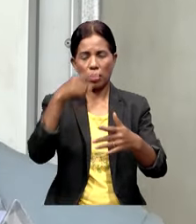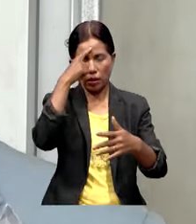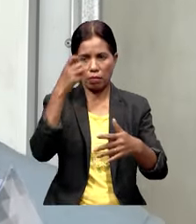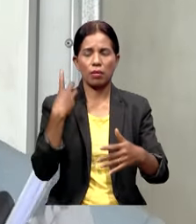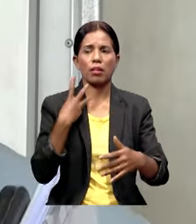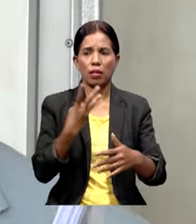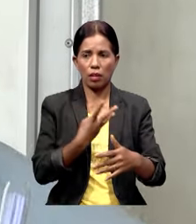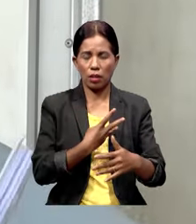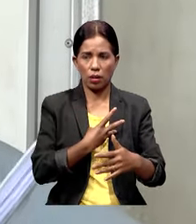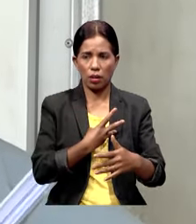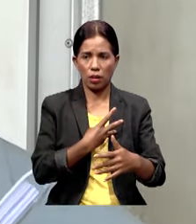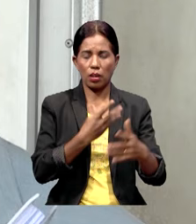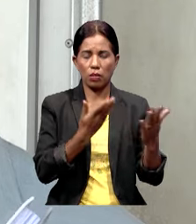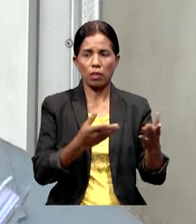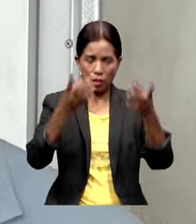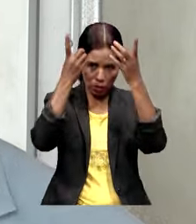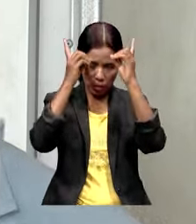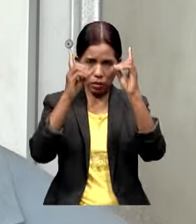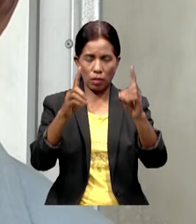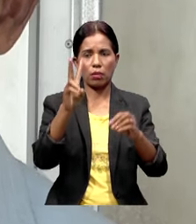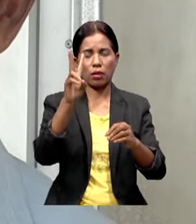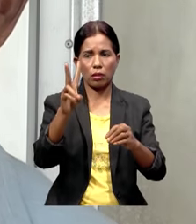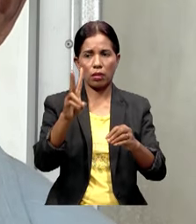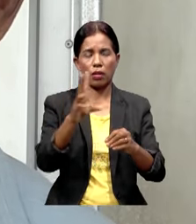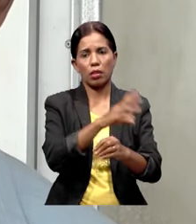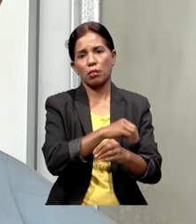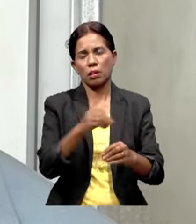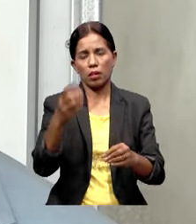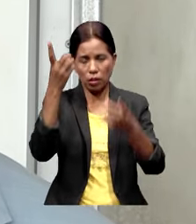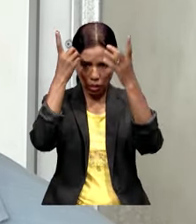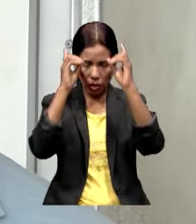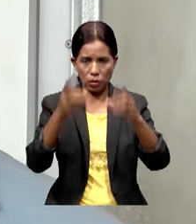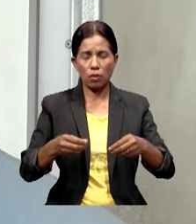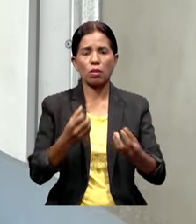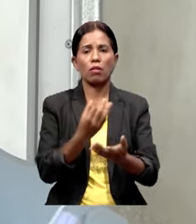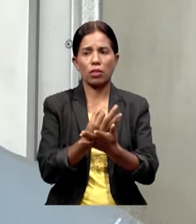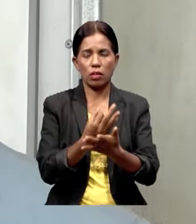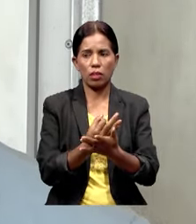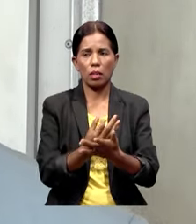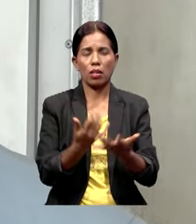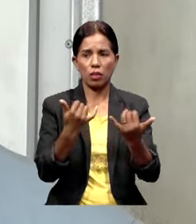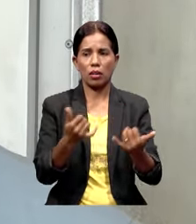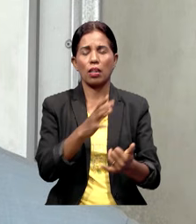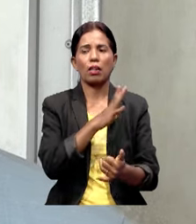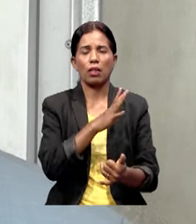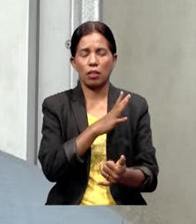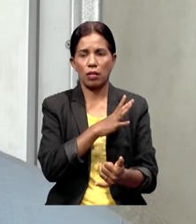amimos a tu rola decisão ba rua ne ou rola ou subsídio. Mas agora,